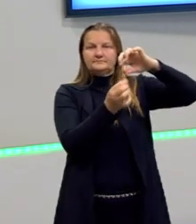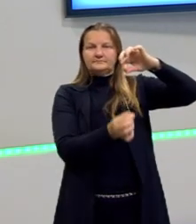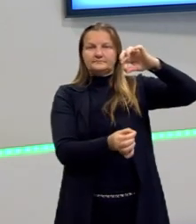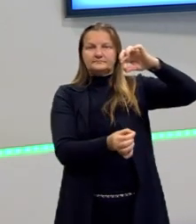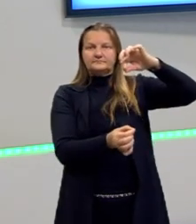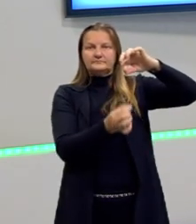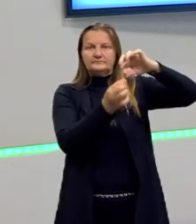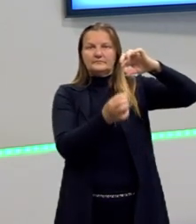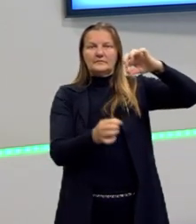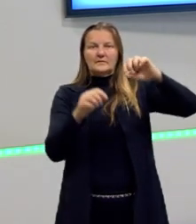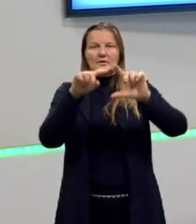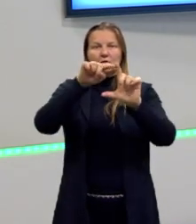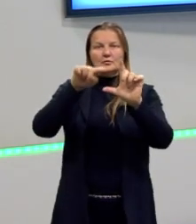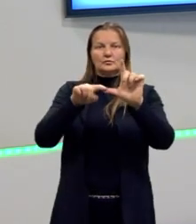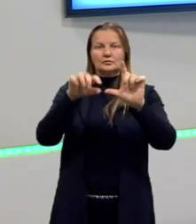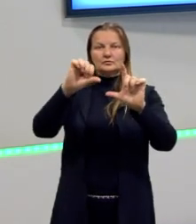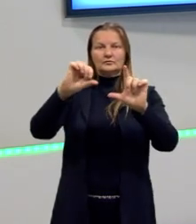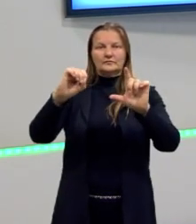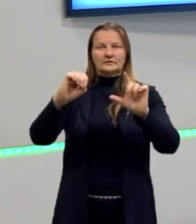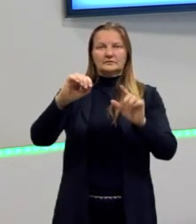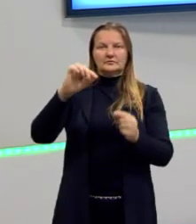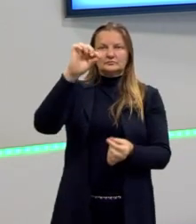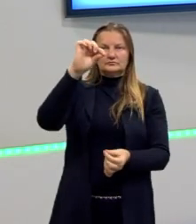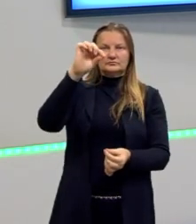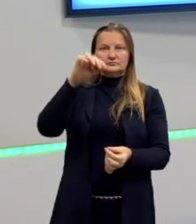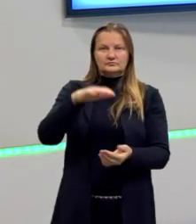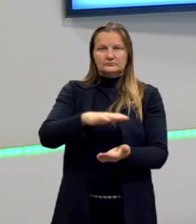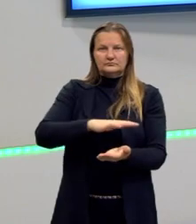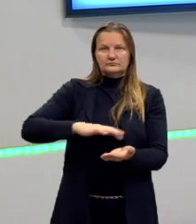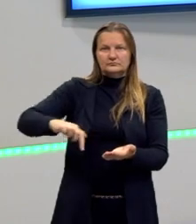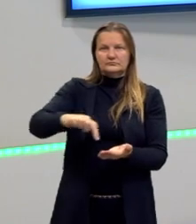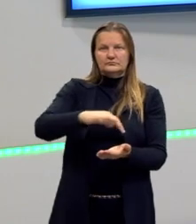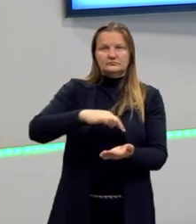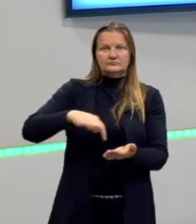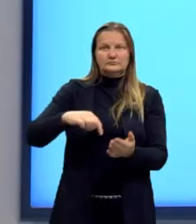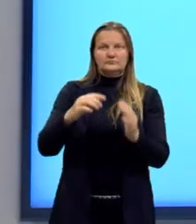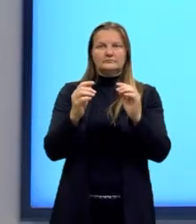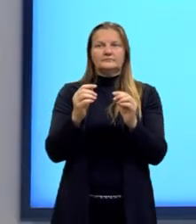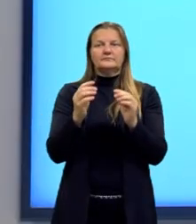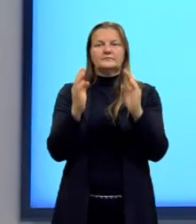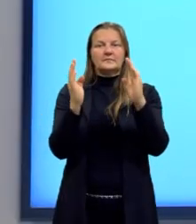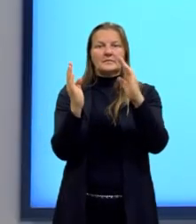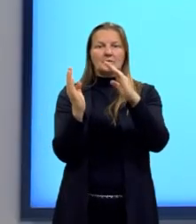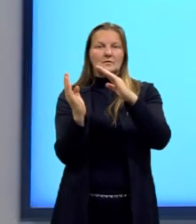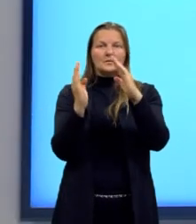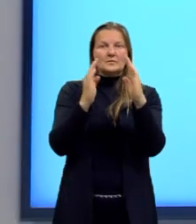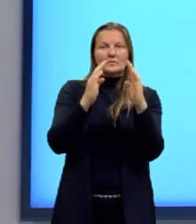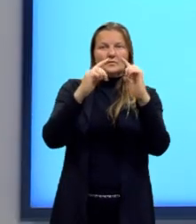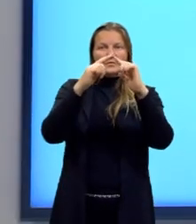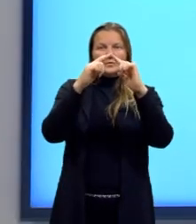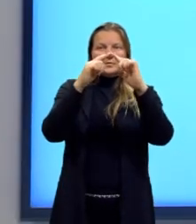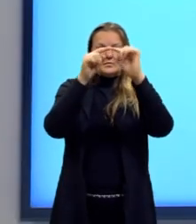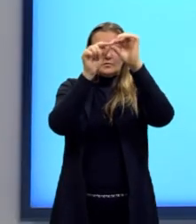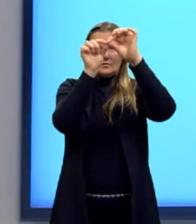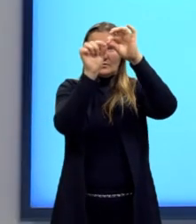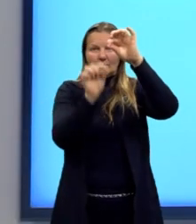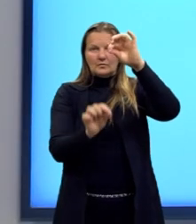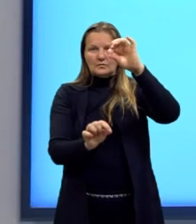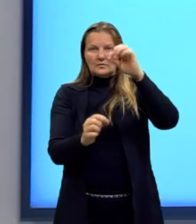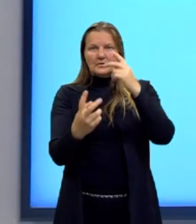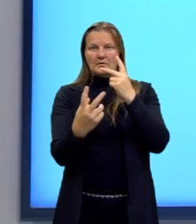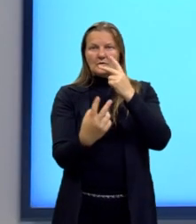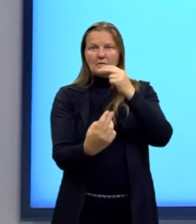forma 90° com a base no cone reto vai acontecer de que o eixo coincide com